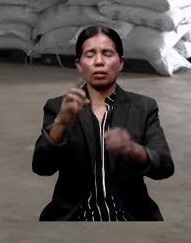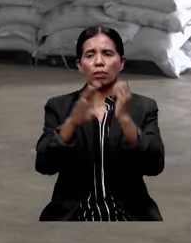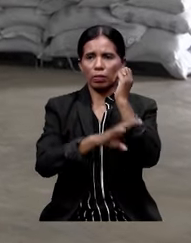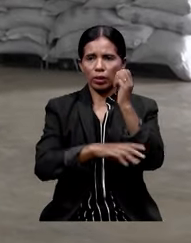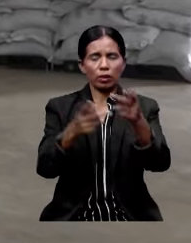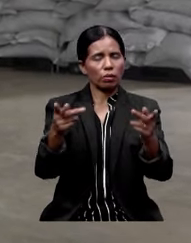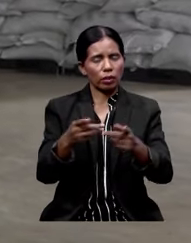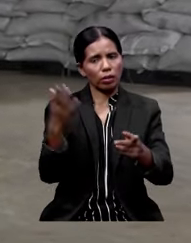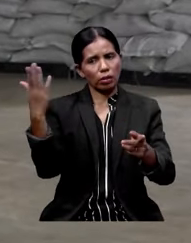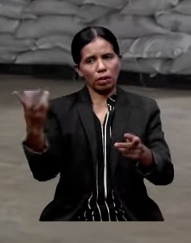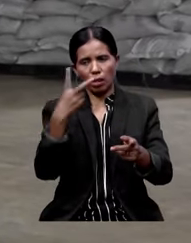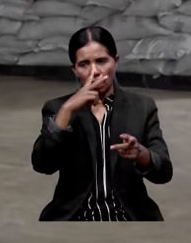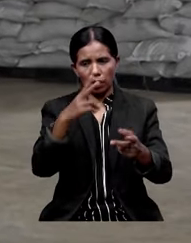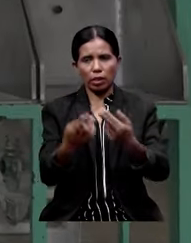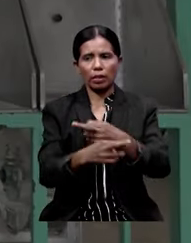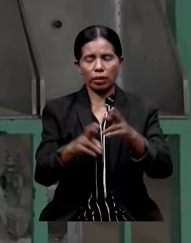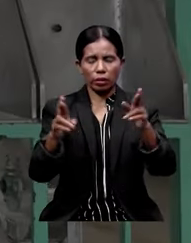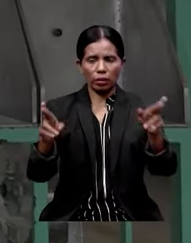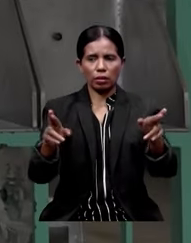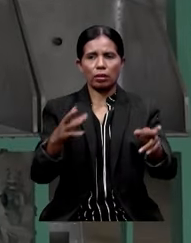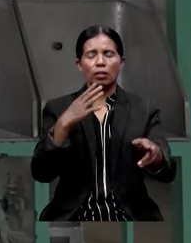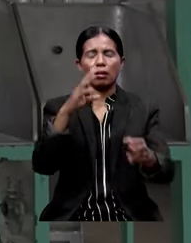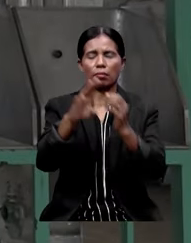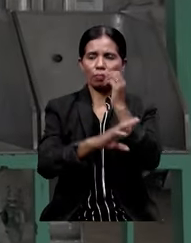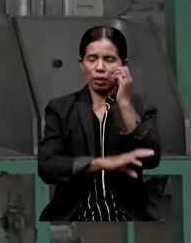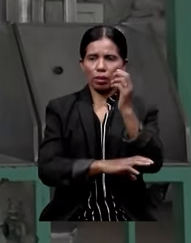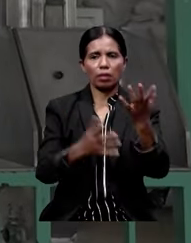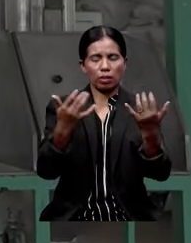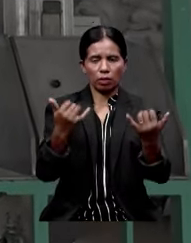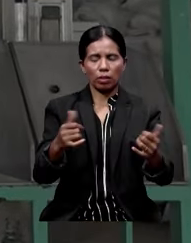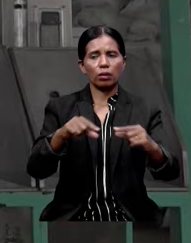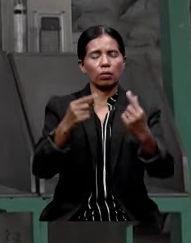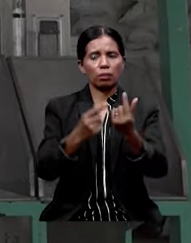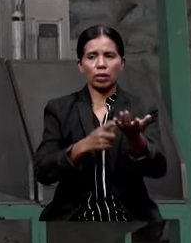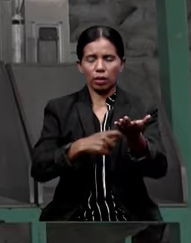refere no observa resultado Demoplot batar nebe makdadaung ne ekipa